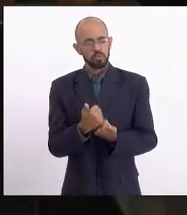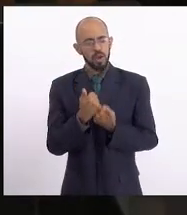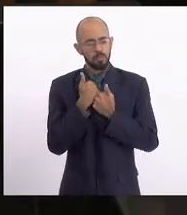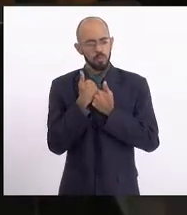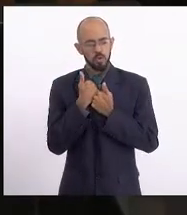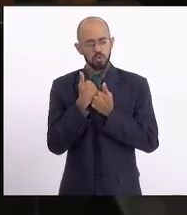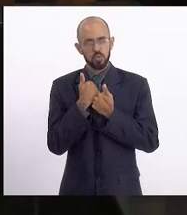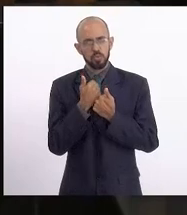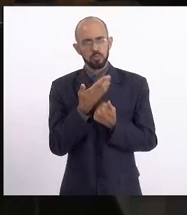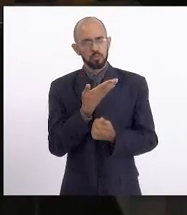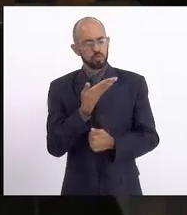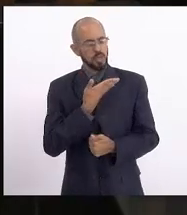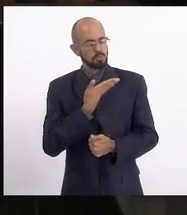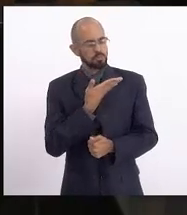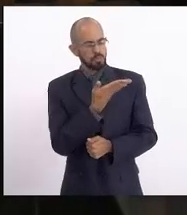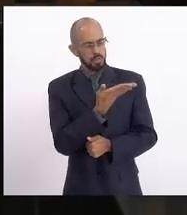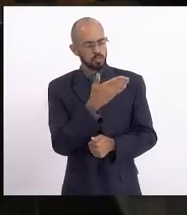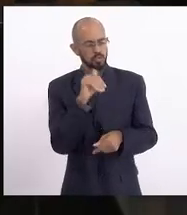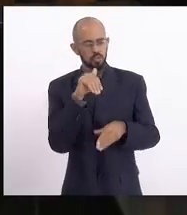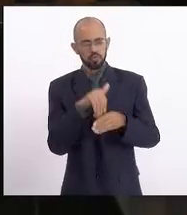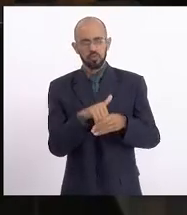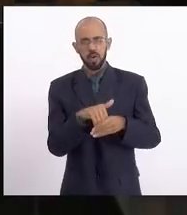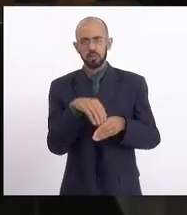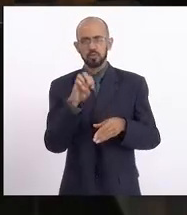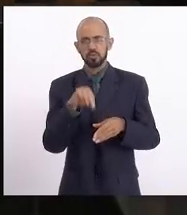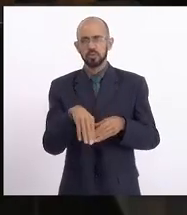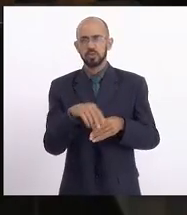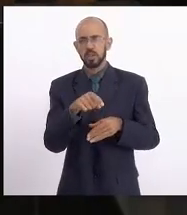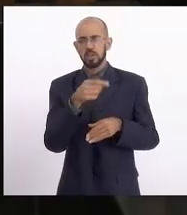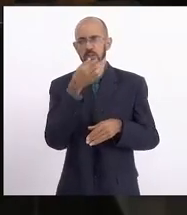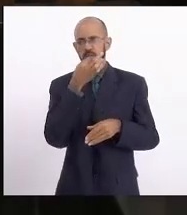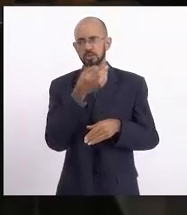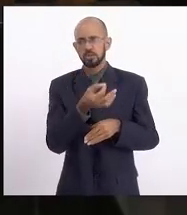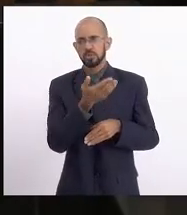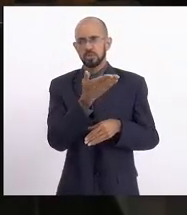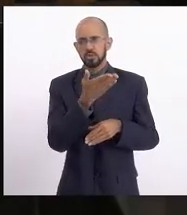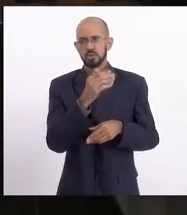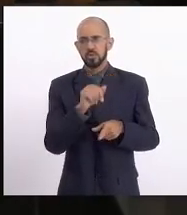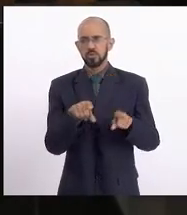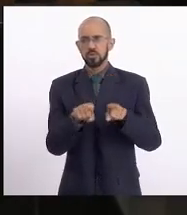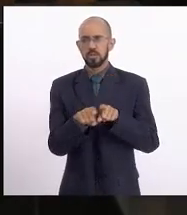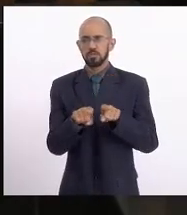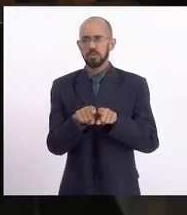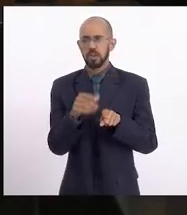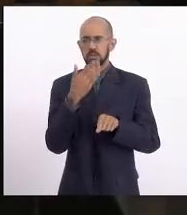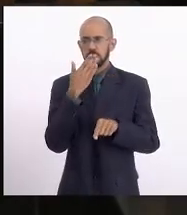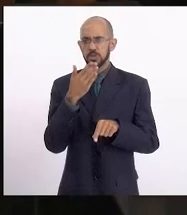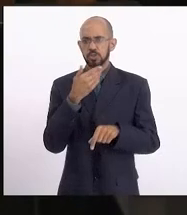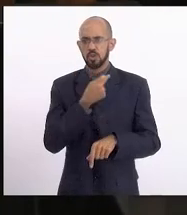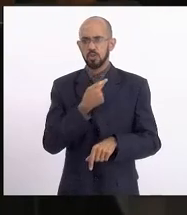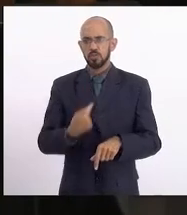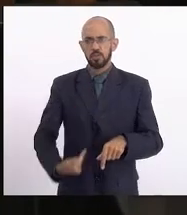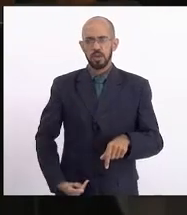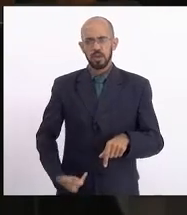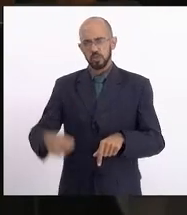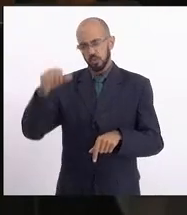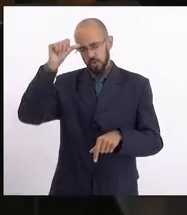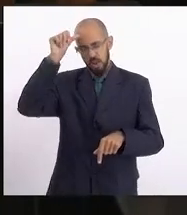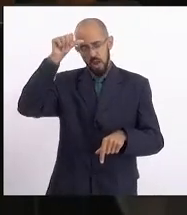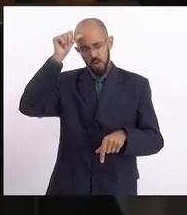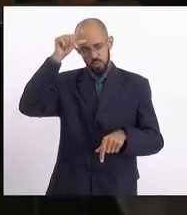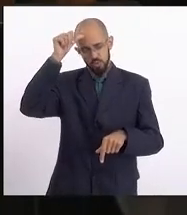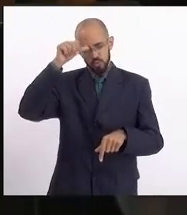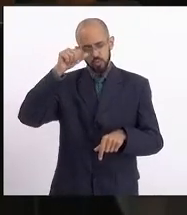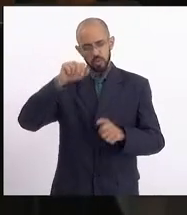dos colegas e do voto favorável a essa indicação, e também pedindo ao governador Cláudio Castro que tome